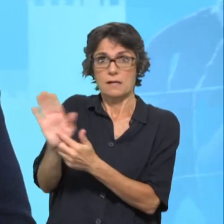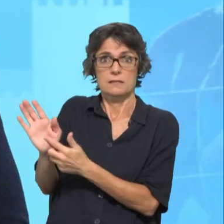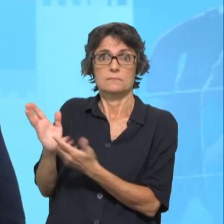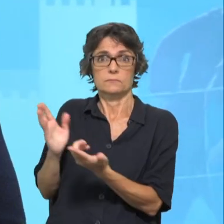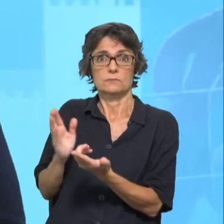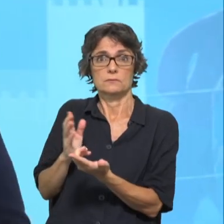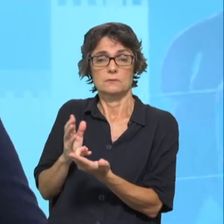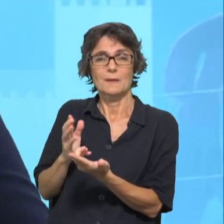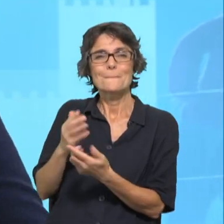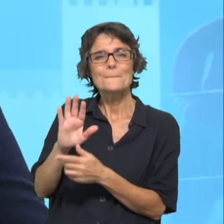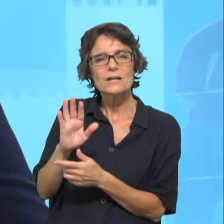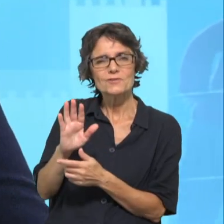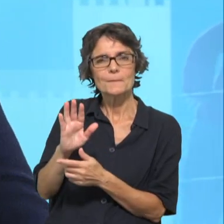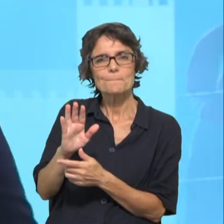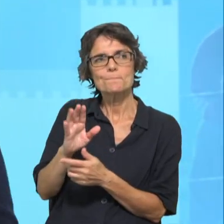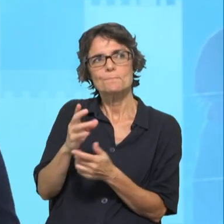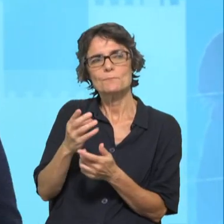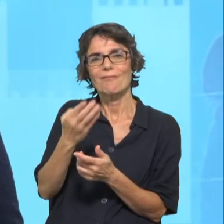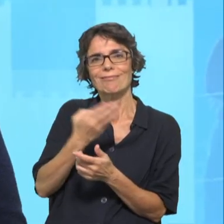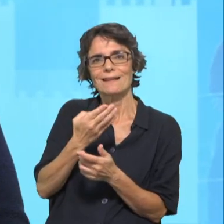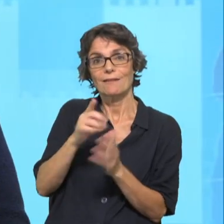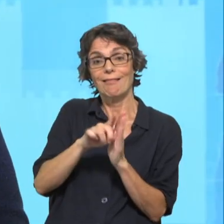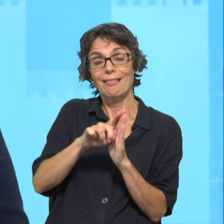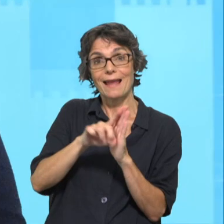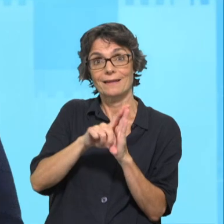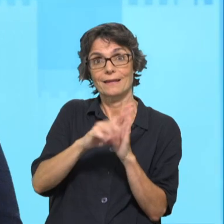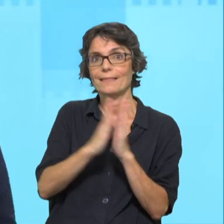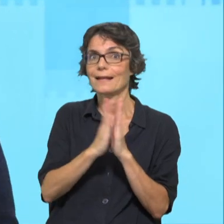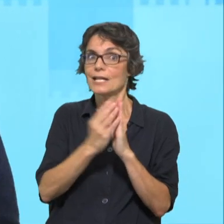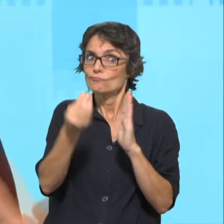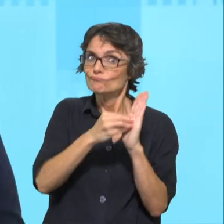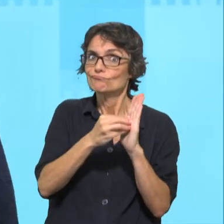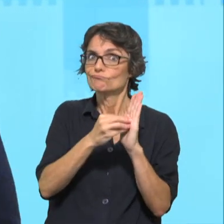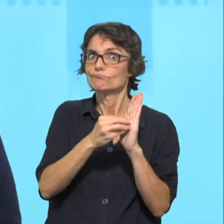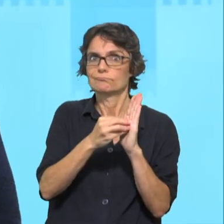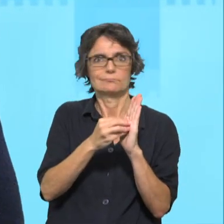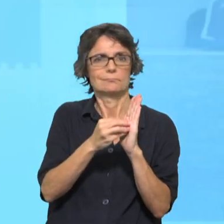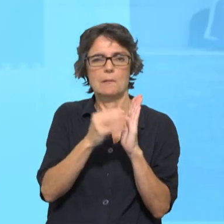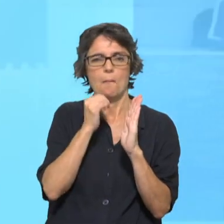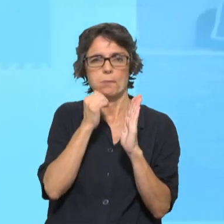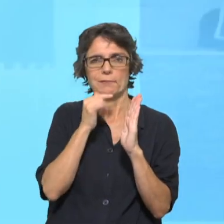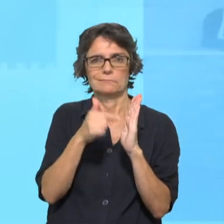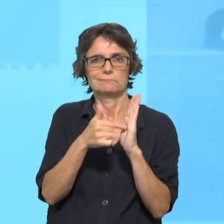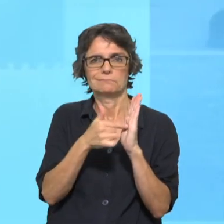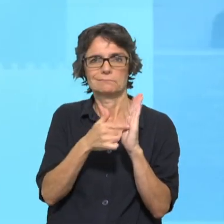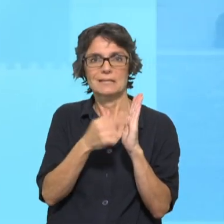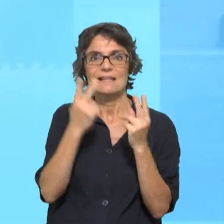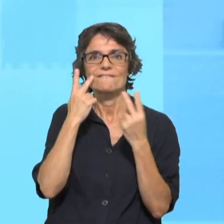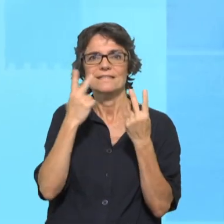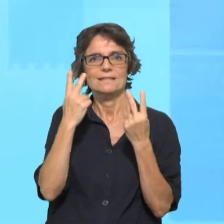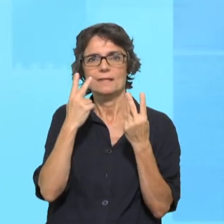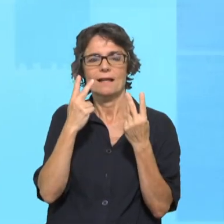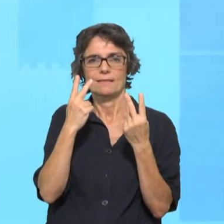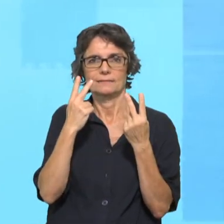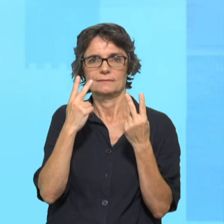que, do ponto de vista do direito canónico, não estão... não têm a visibilidade